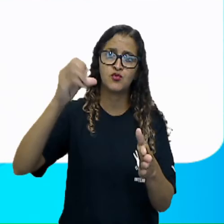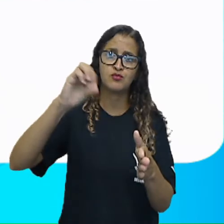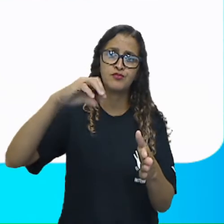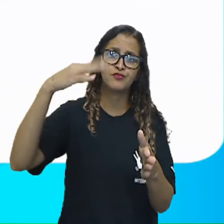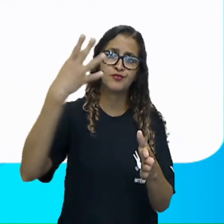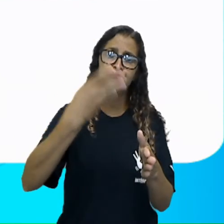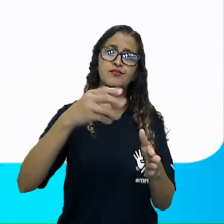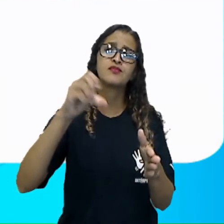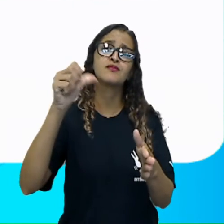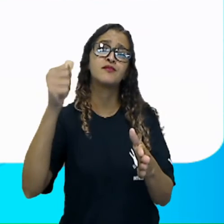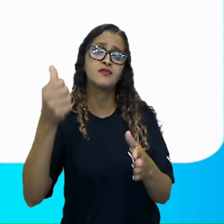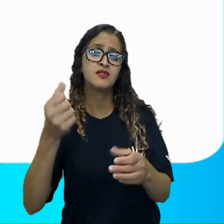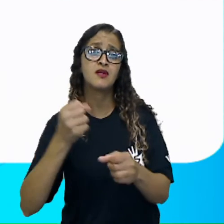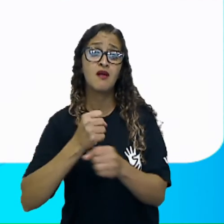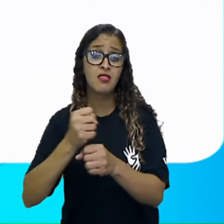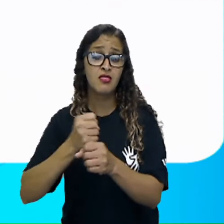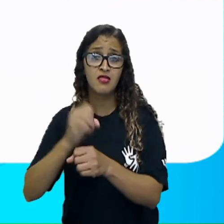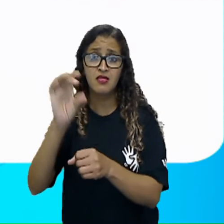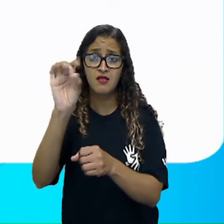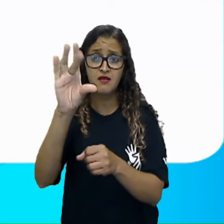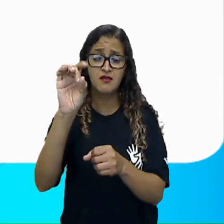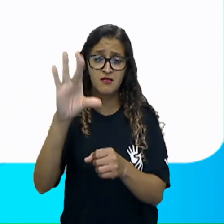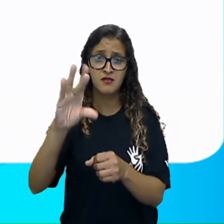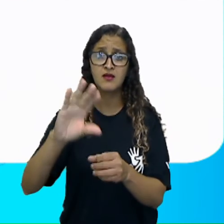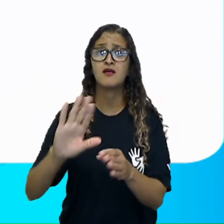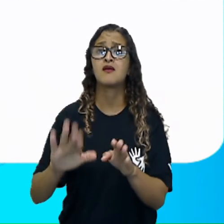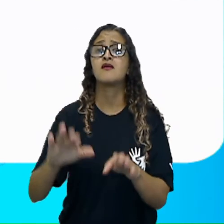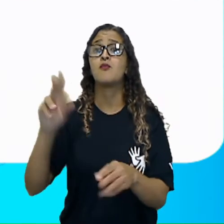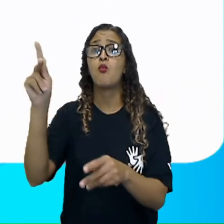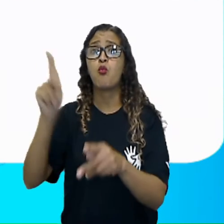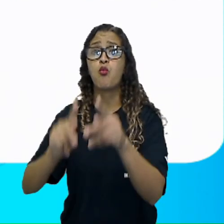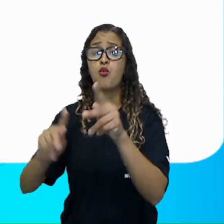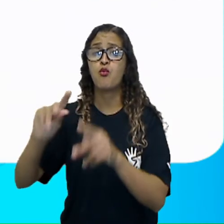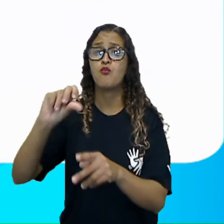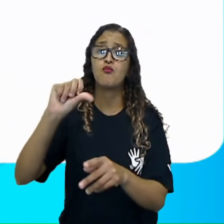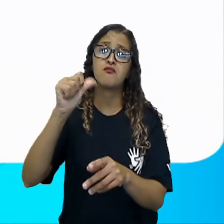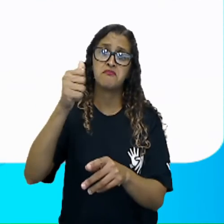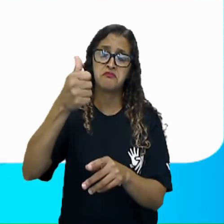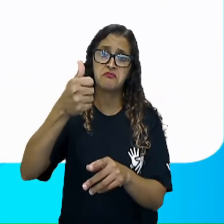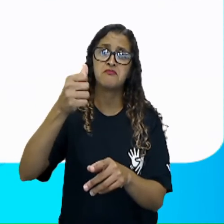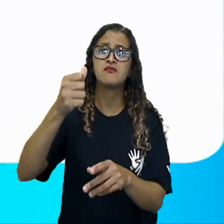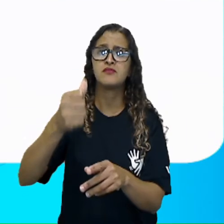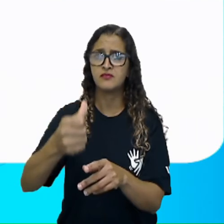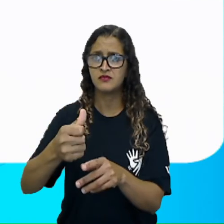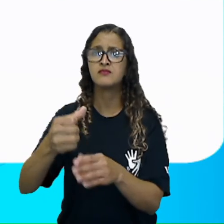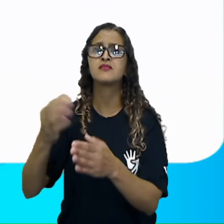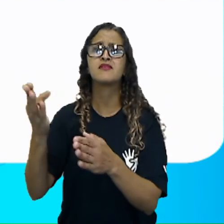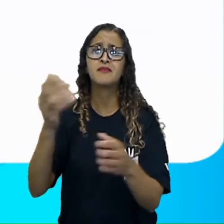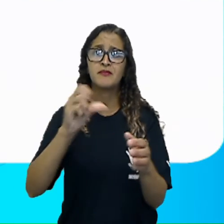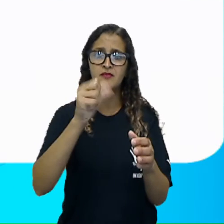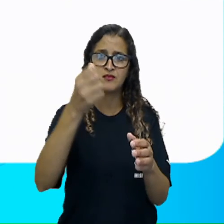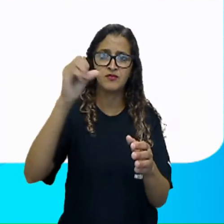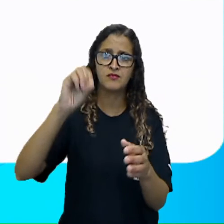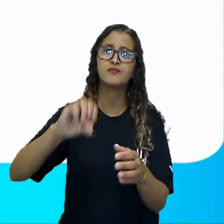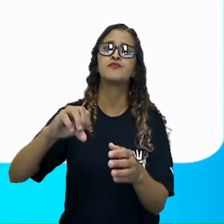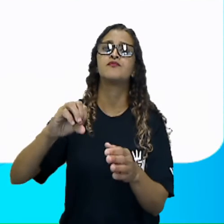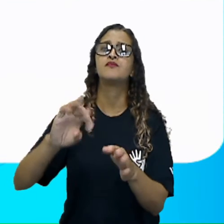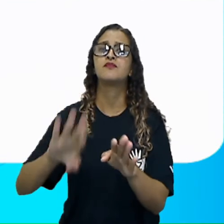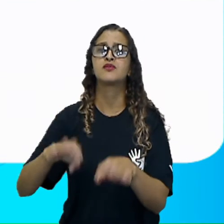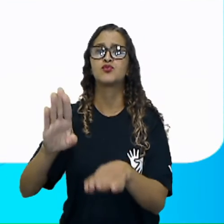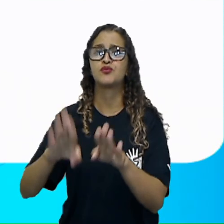1946. E a cada ano, cerca de 178 mil pessoas visitavam o local.